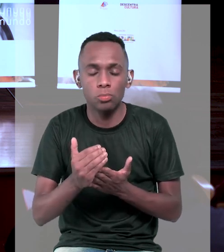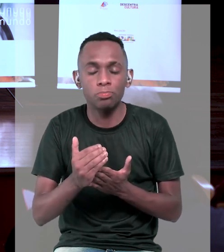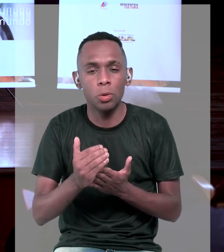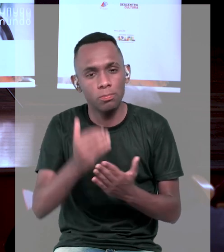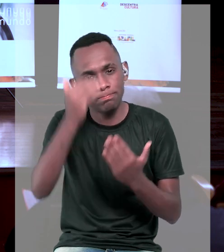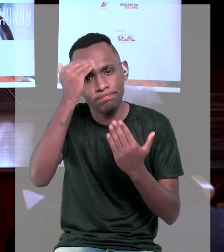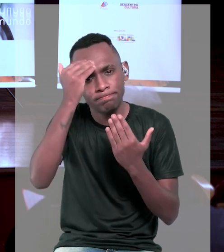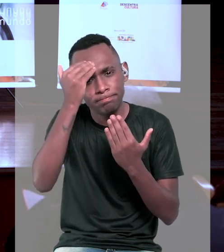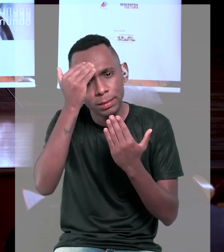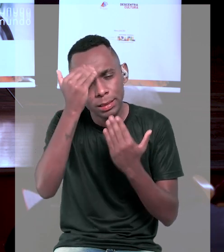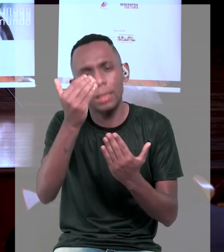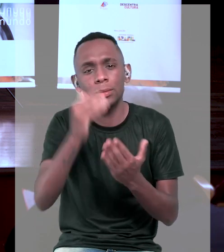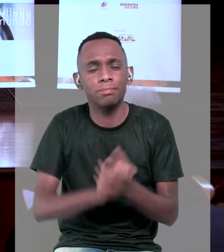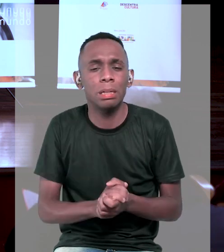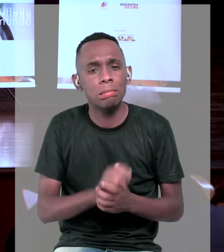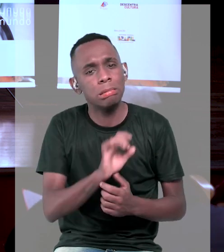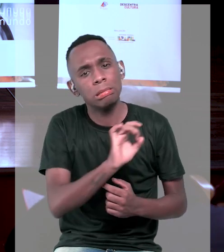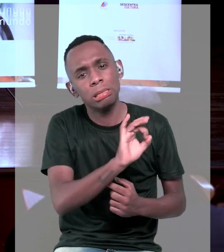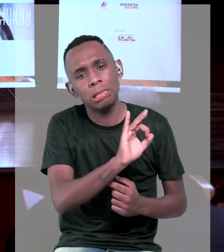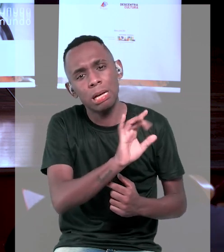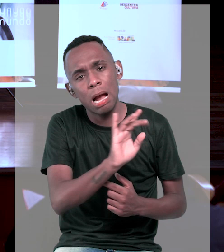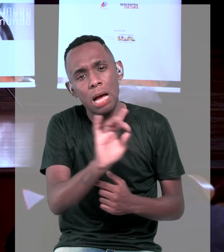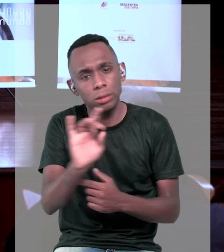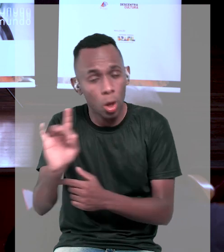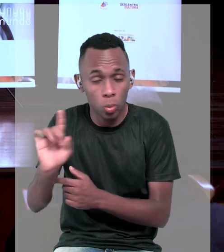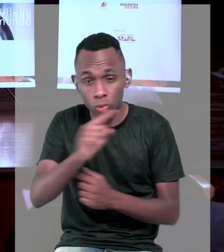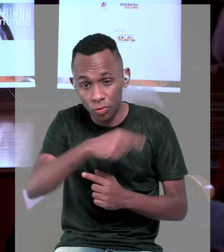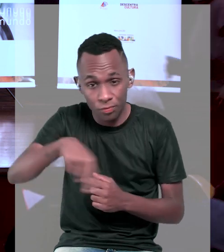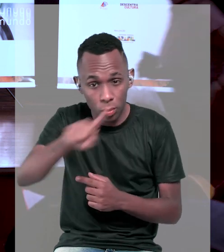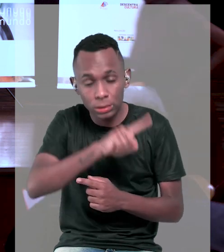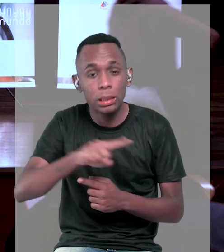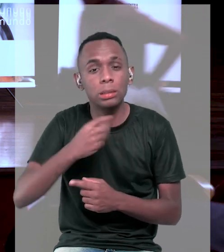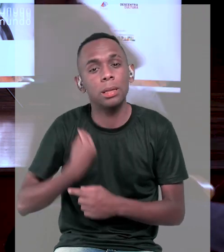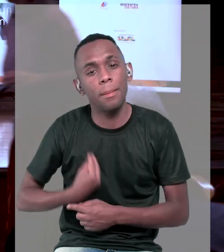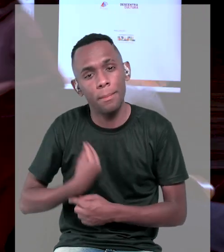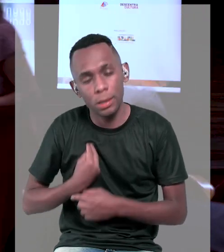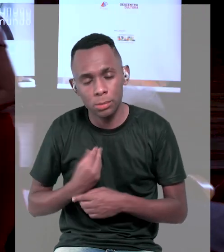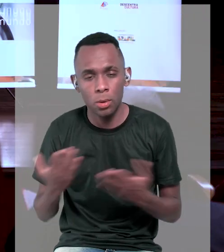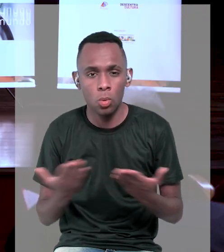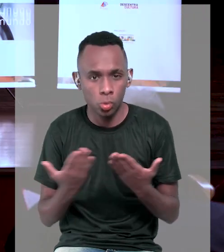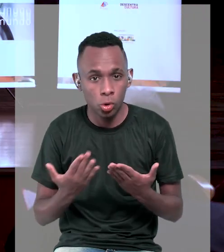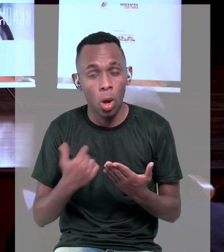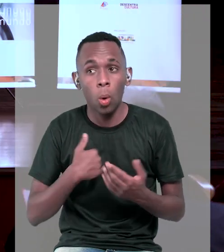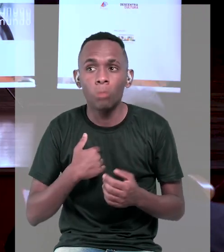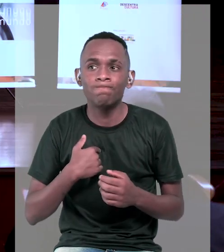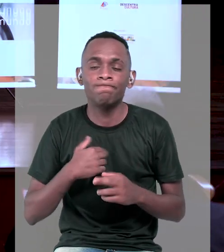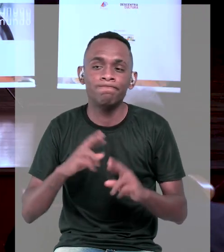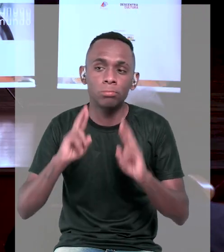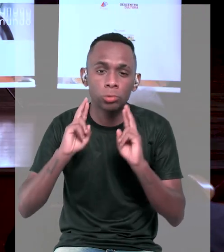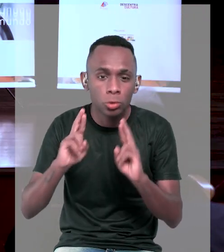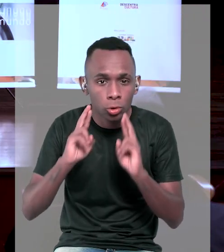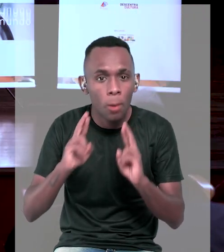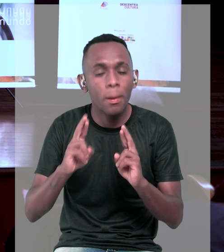obrigado a cada um de vocês que vieram aqui. Eu espero recompensá-los